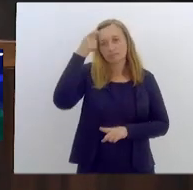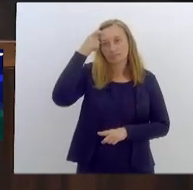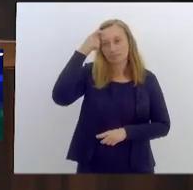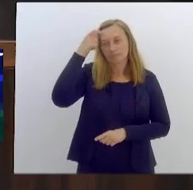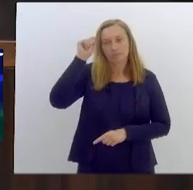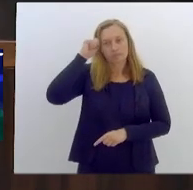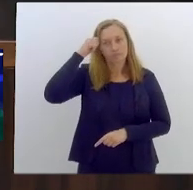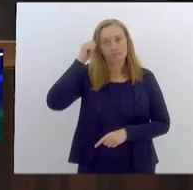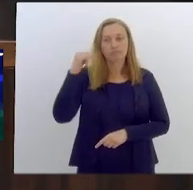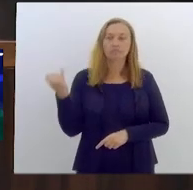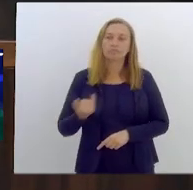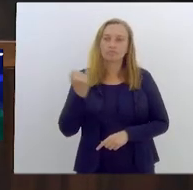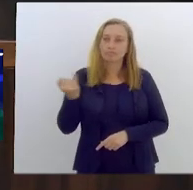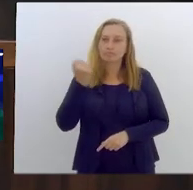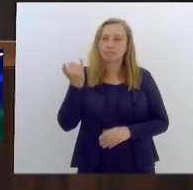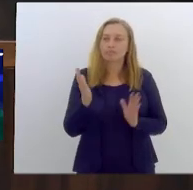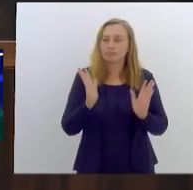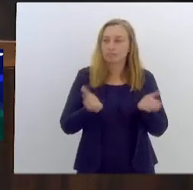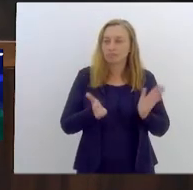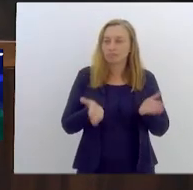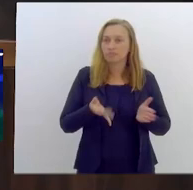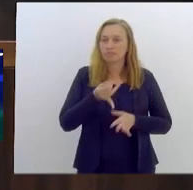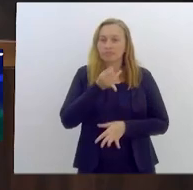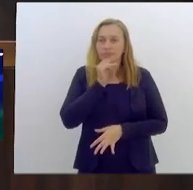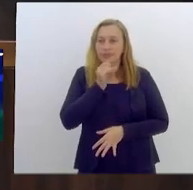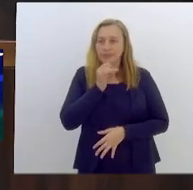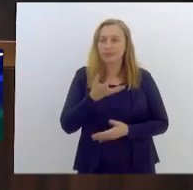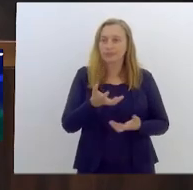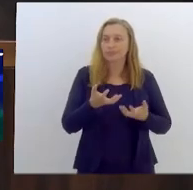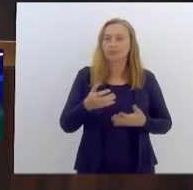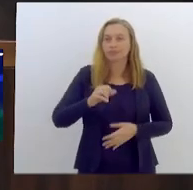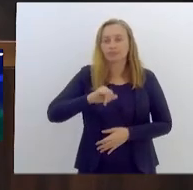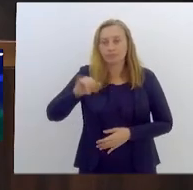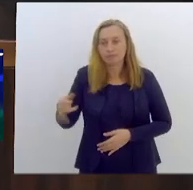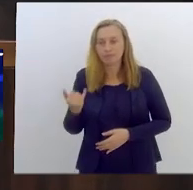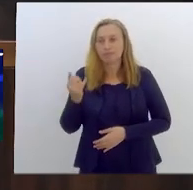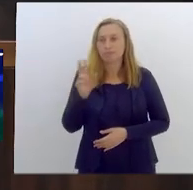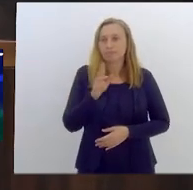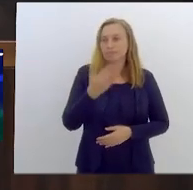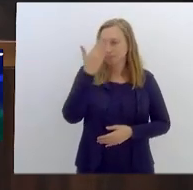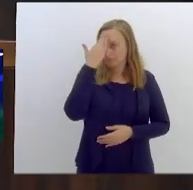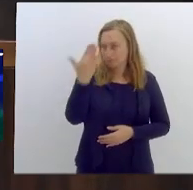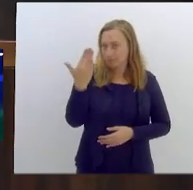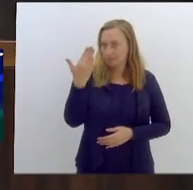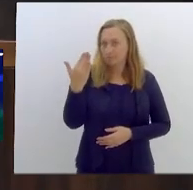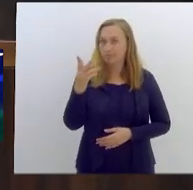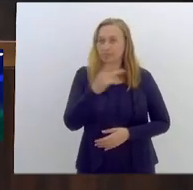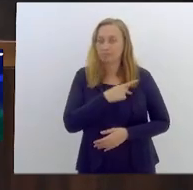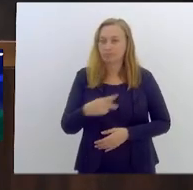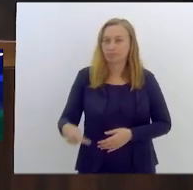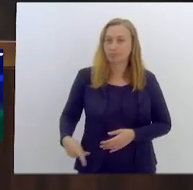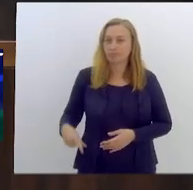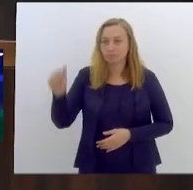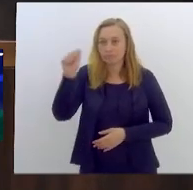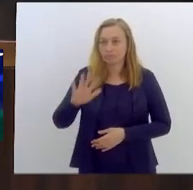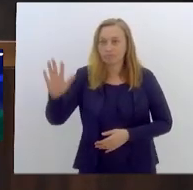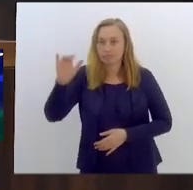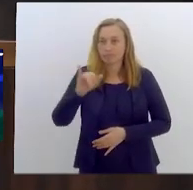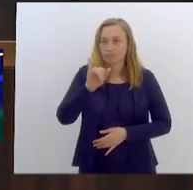é importantíssimo, né? Hoje, por exemplo, eu quero aqui aproveitar e fazer os agradecimentos ao presidente nacional da